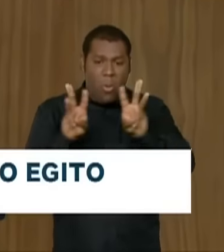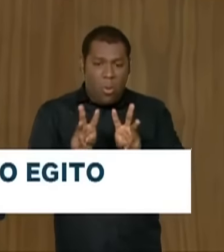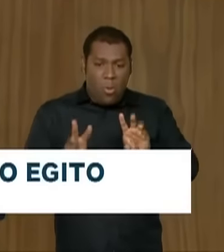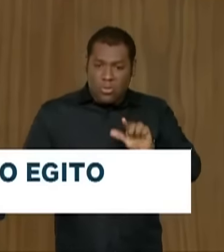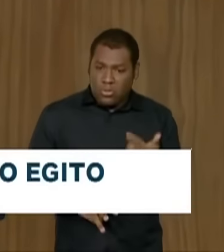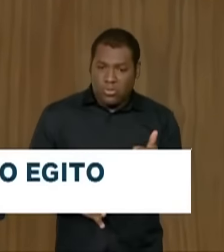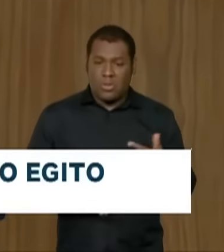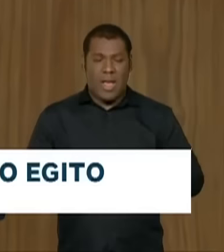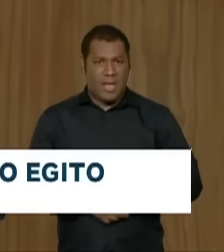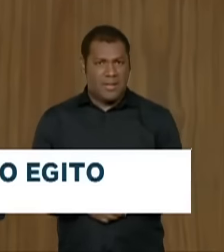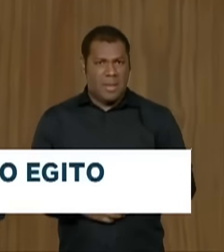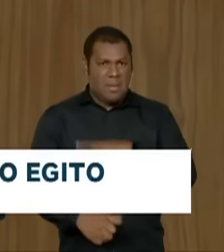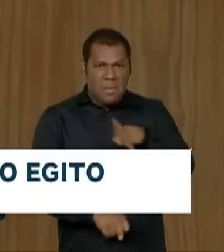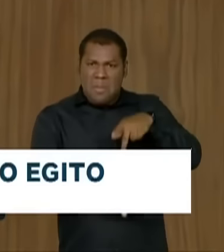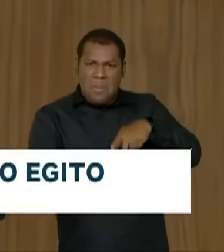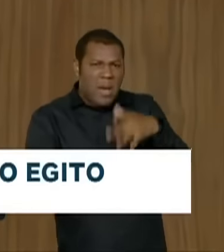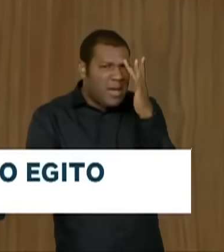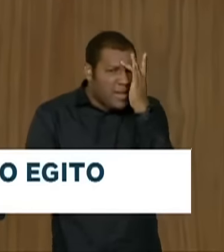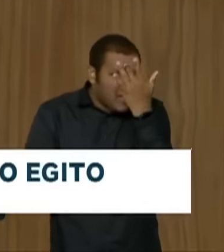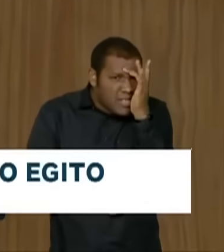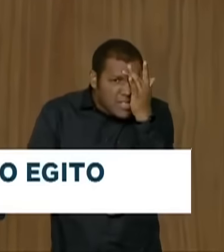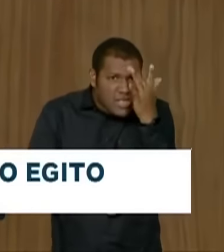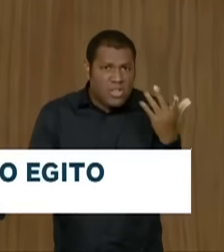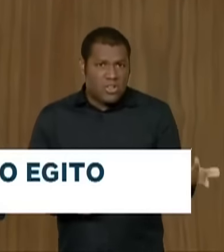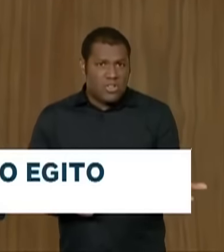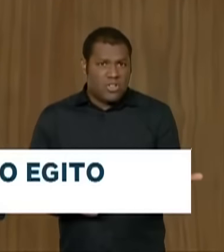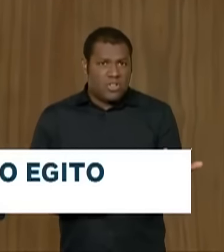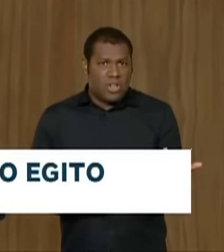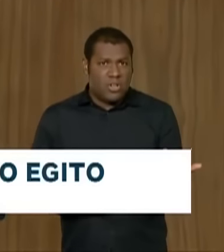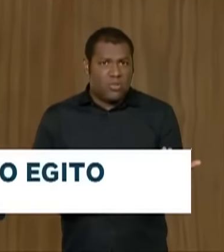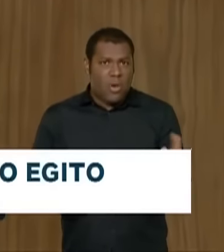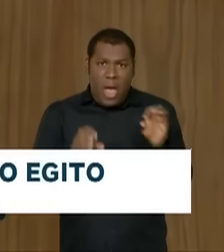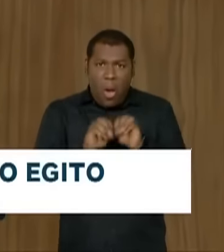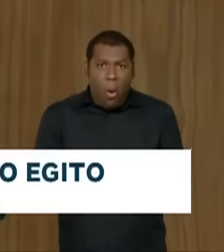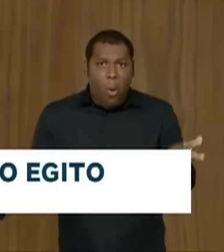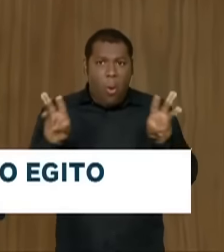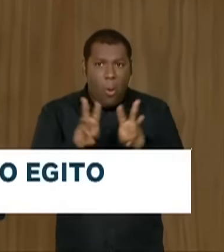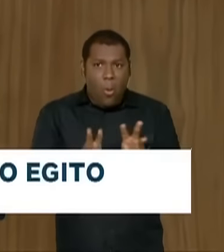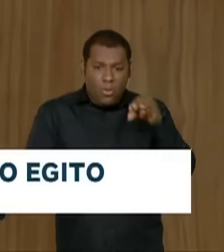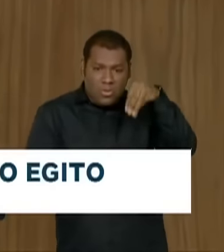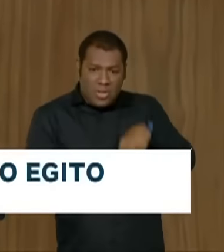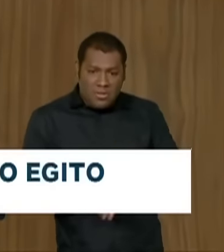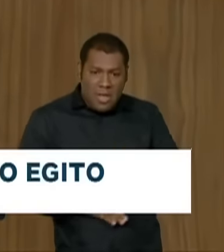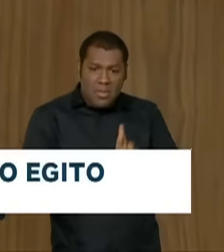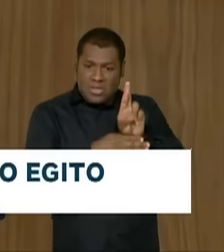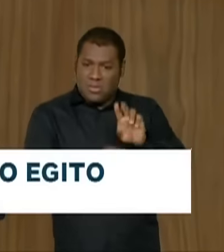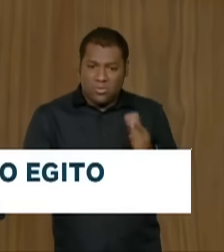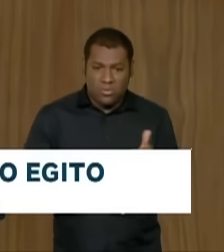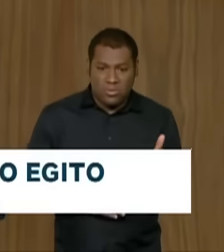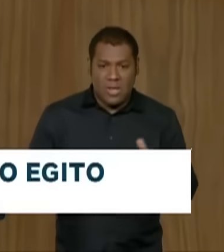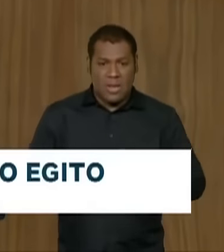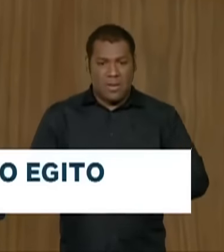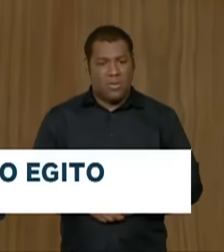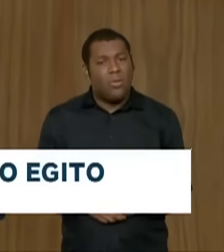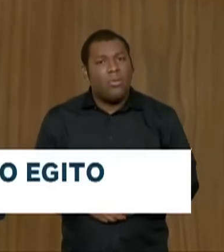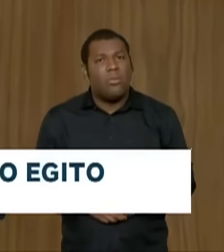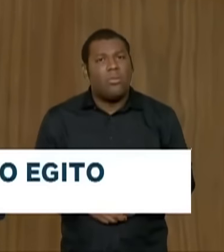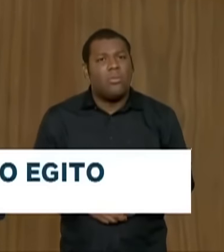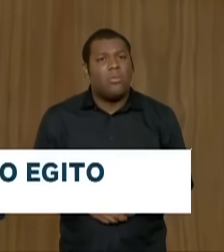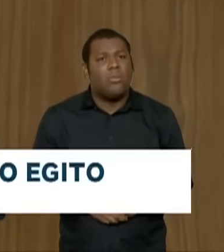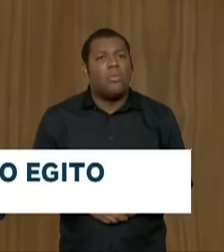como a Índia está fora, como a Alemanha está fora. Ou seja, é preciso repensar para que a gente aumente o número